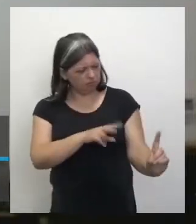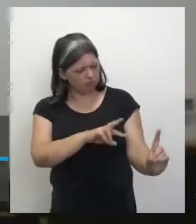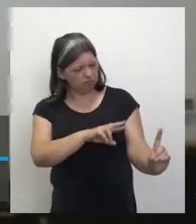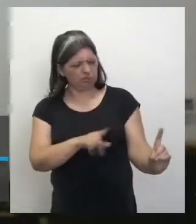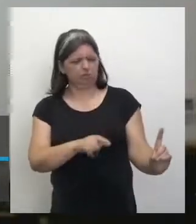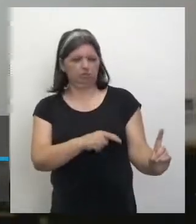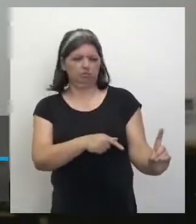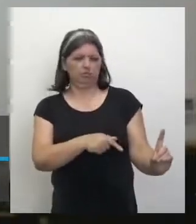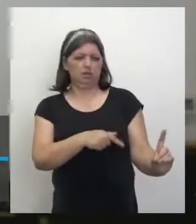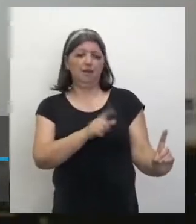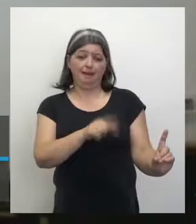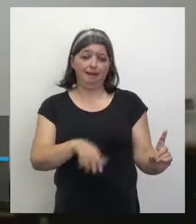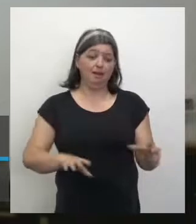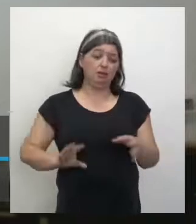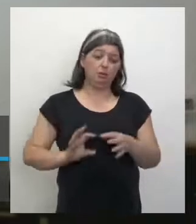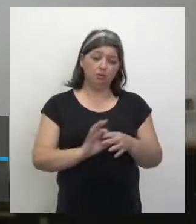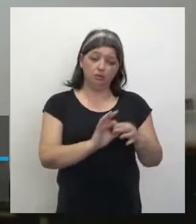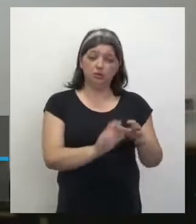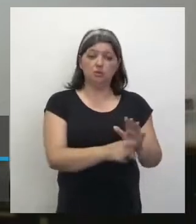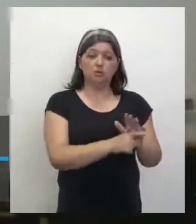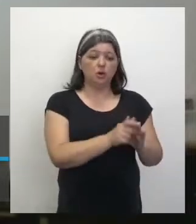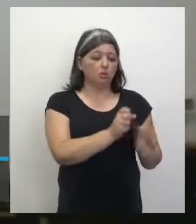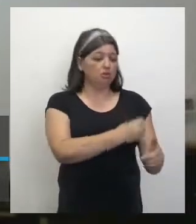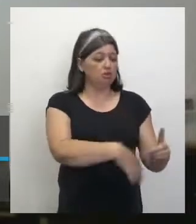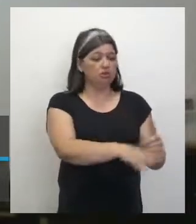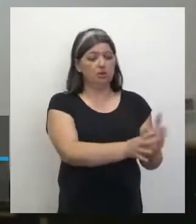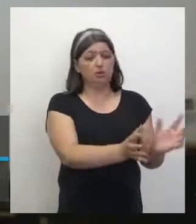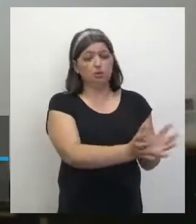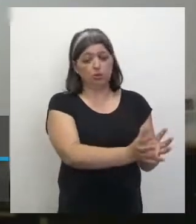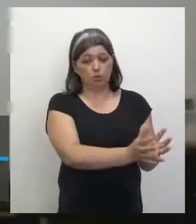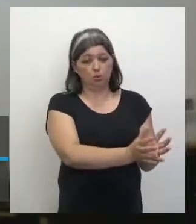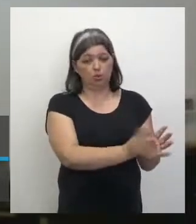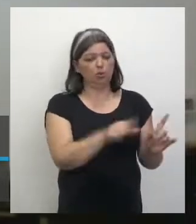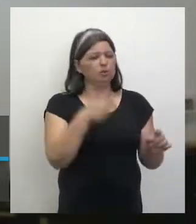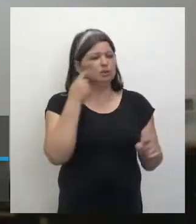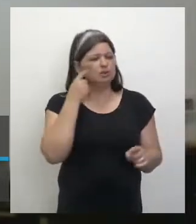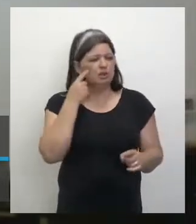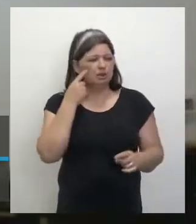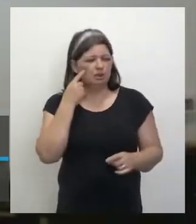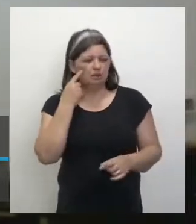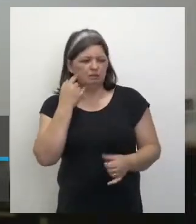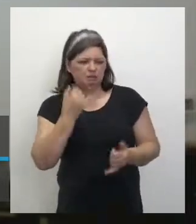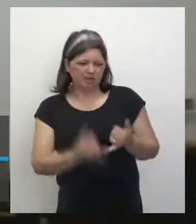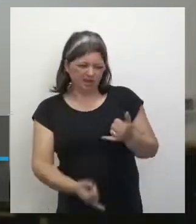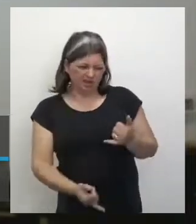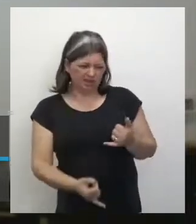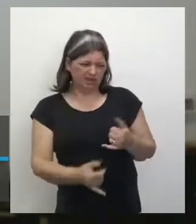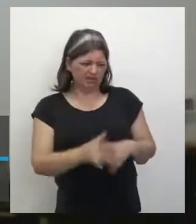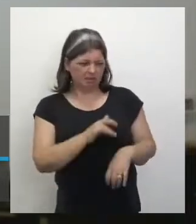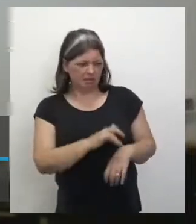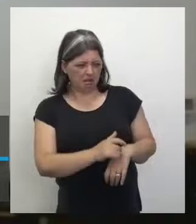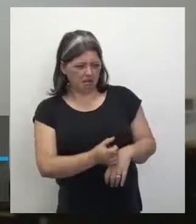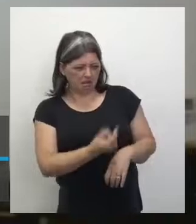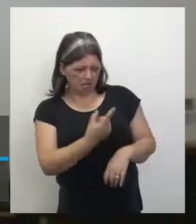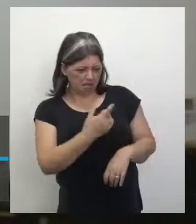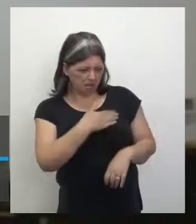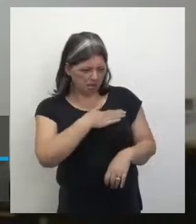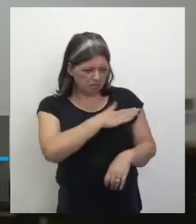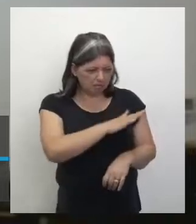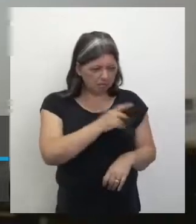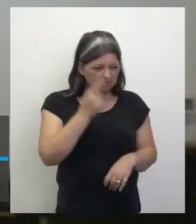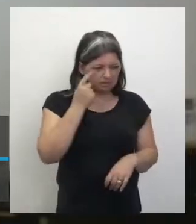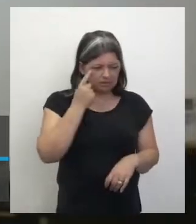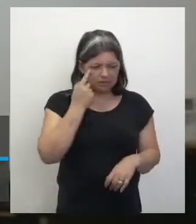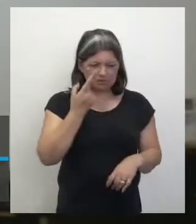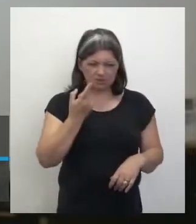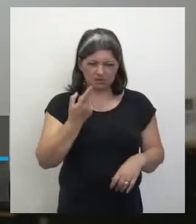faz parte do contexto social daquele grupo, né, enquanto quando nós pré-julgamos, né, ou a gente faz um julgamento, tendo